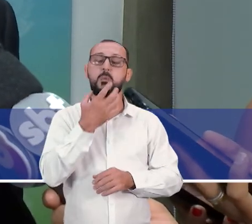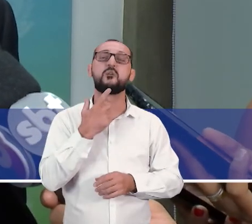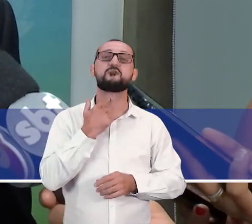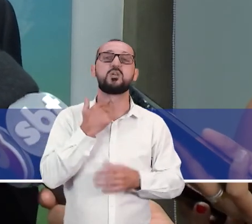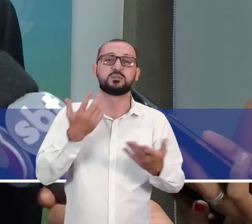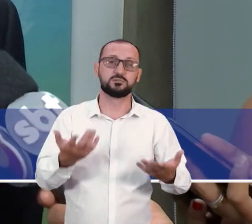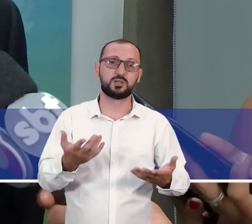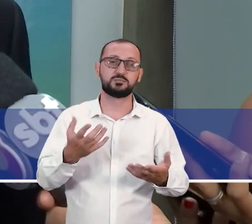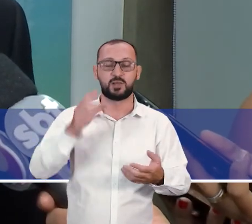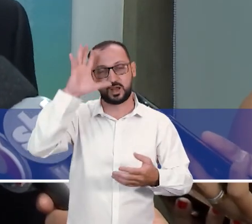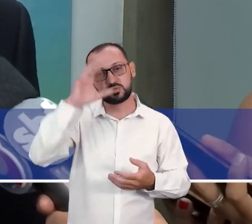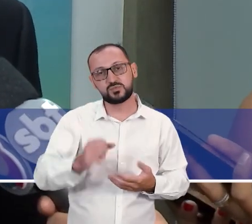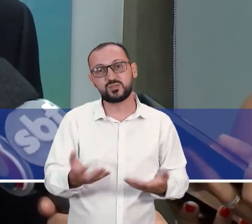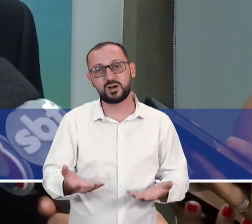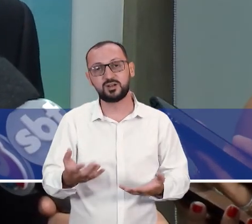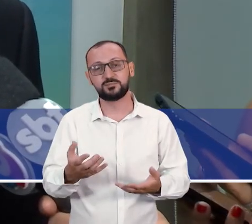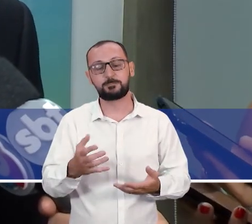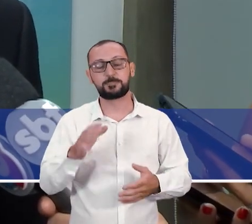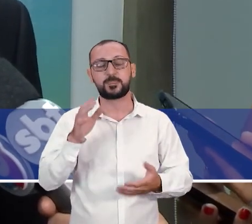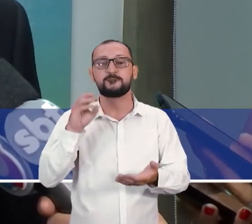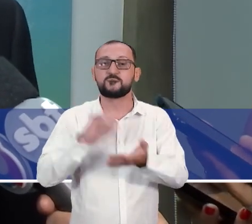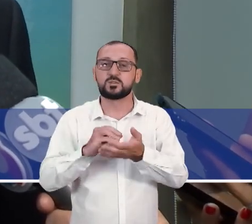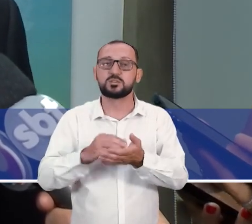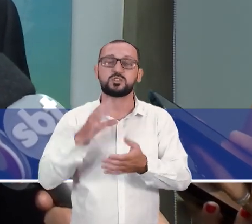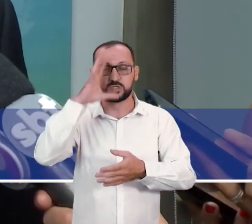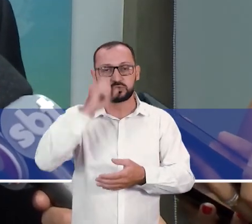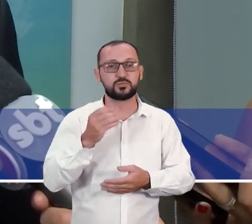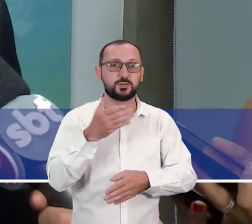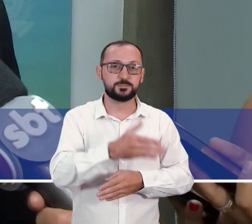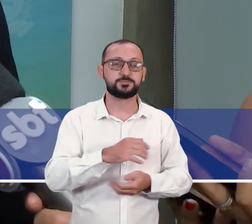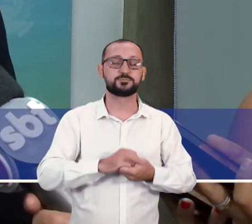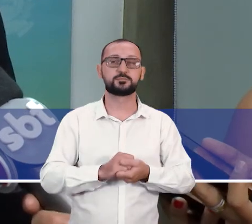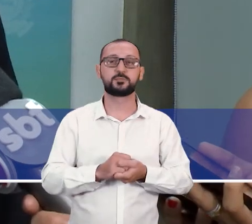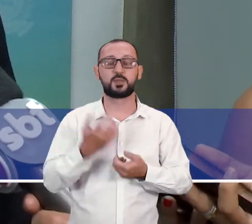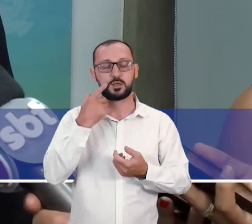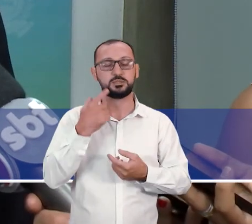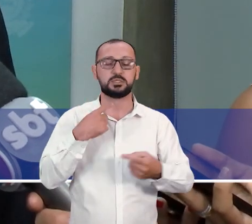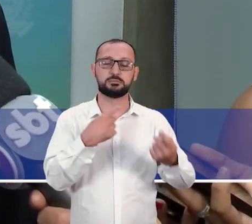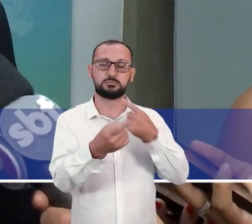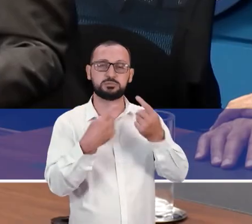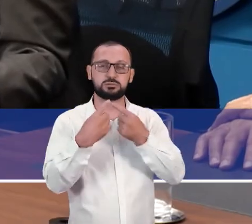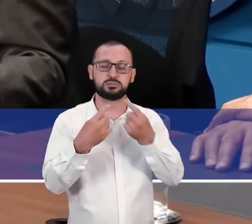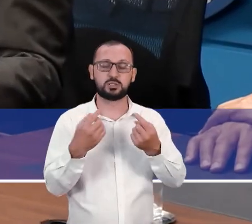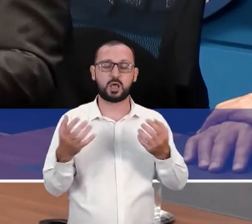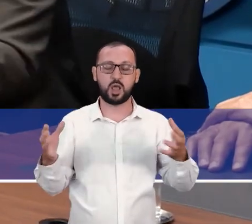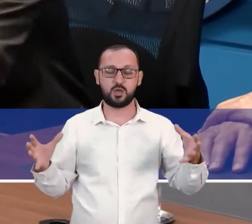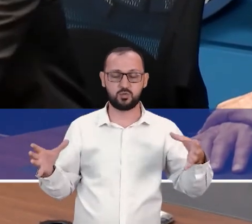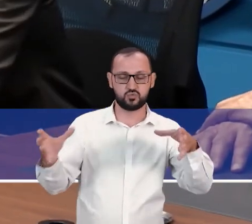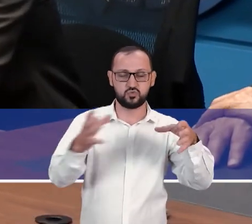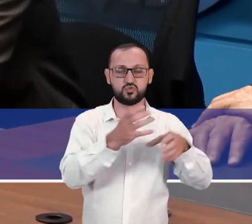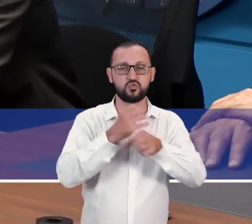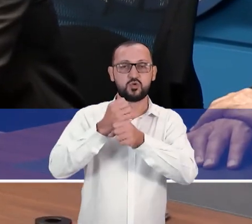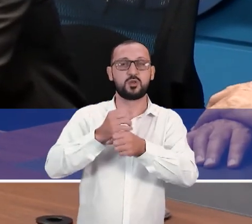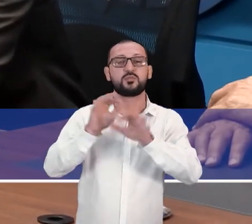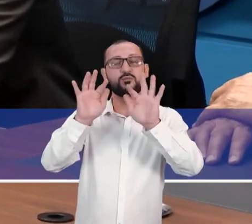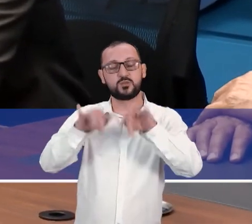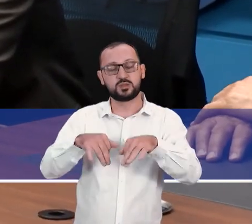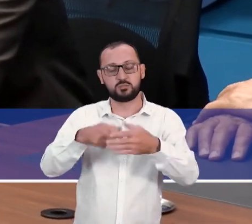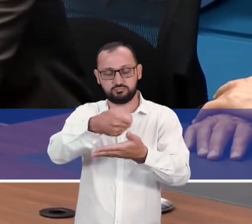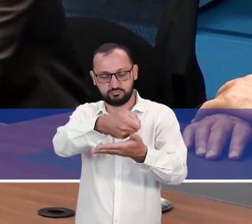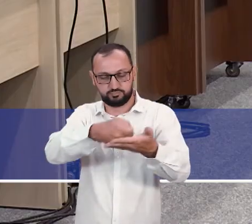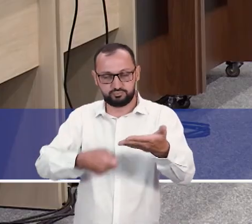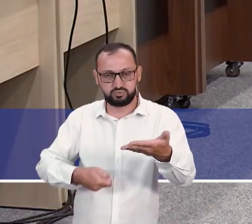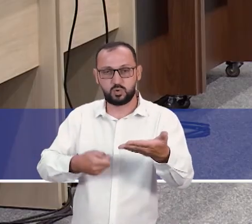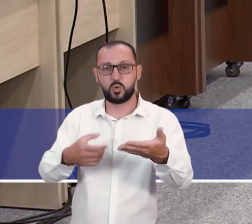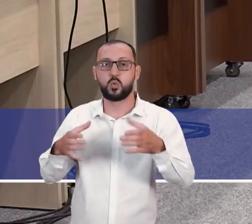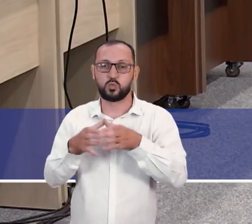desde que exista boa vontade. O que está faltando é gente efetivamente tomar providências. E como resultado das discussões, ao final,